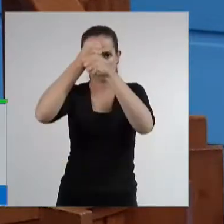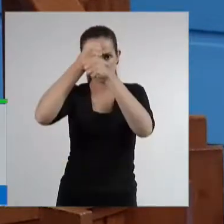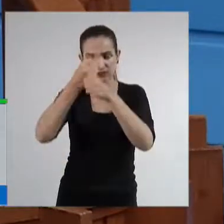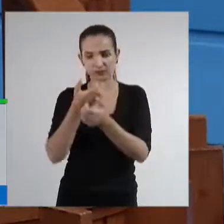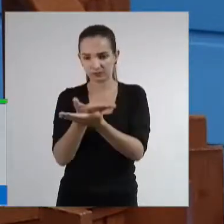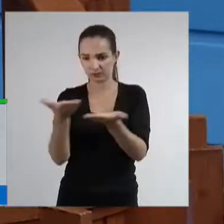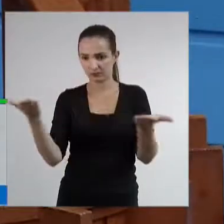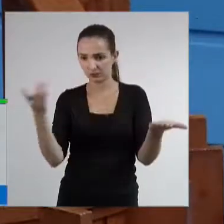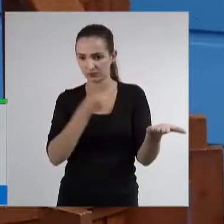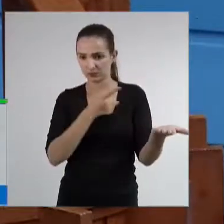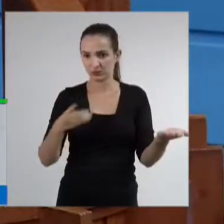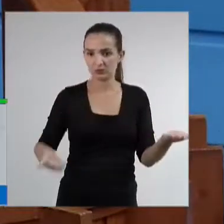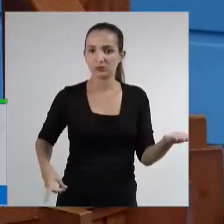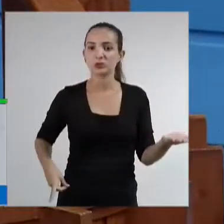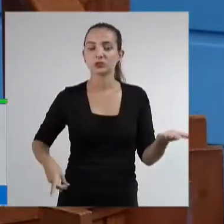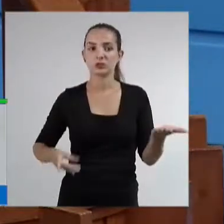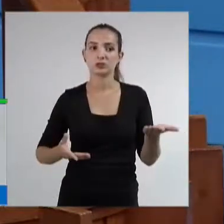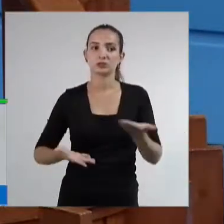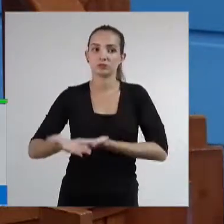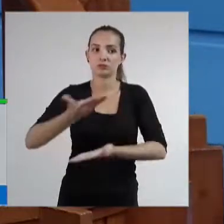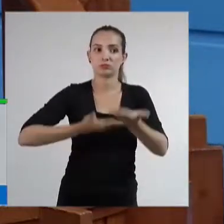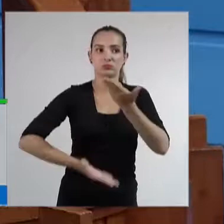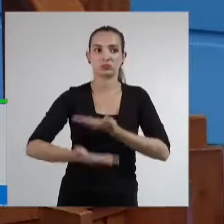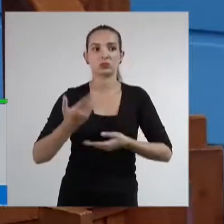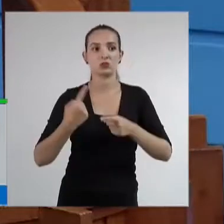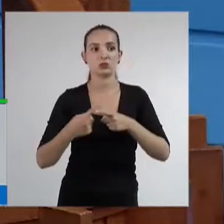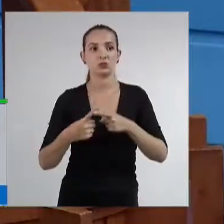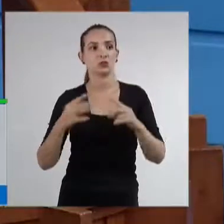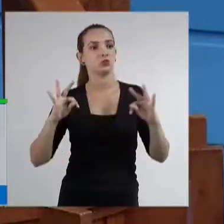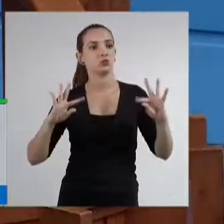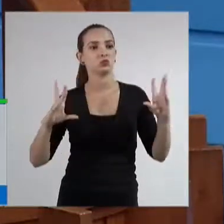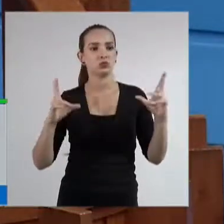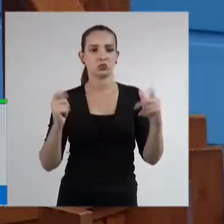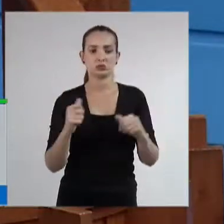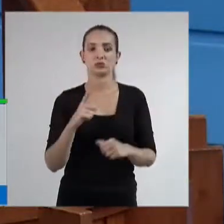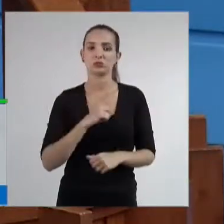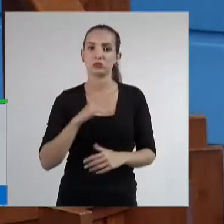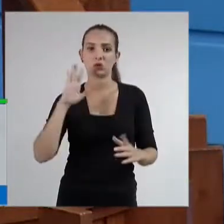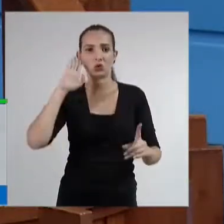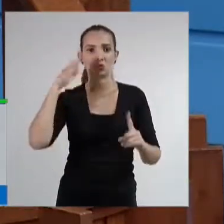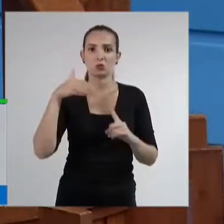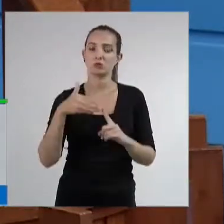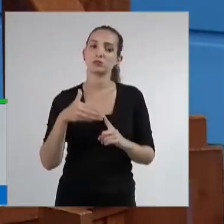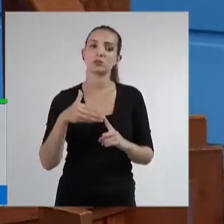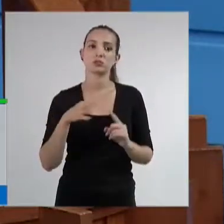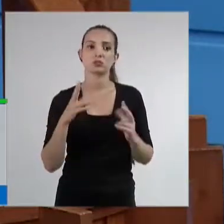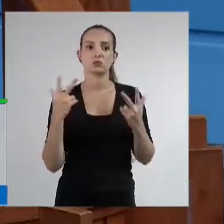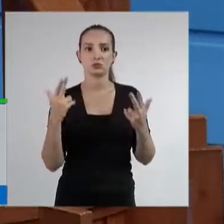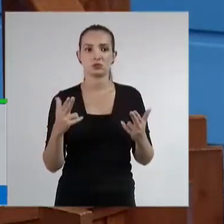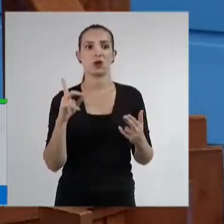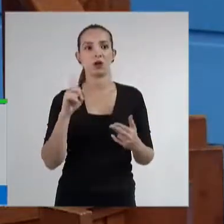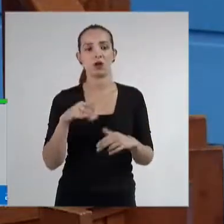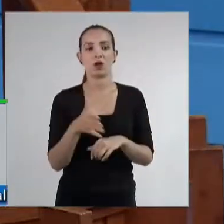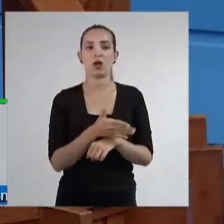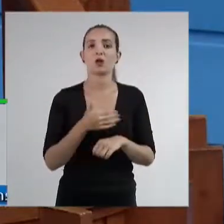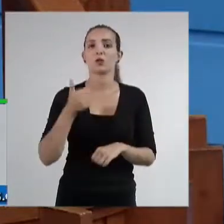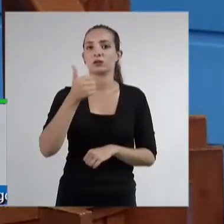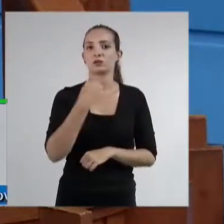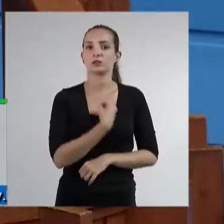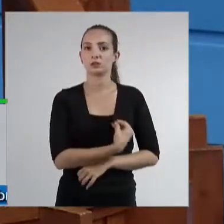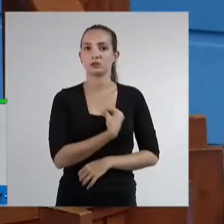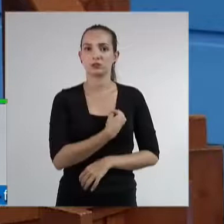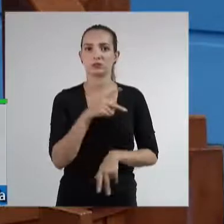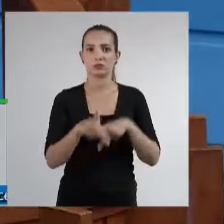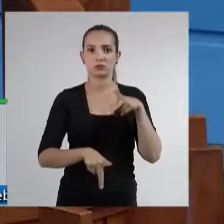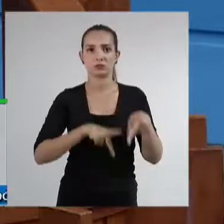os parlamentares, porque sei que todos aqui têm um objetivo comum, que é a melhoria da qualidade de vida da população de Mato Grosso do